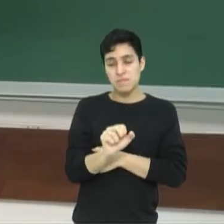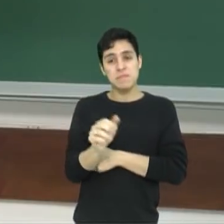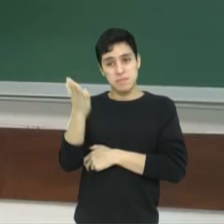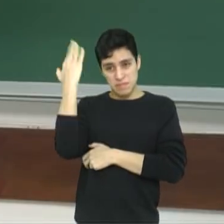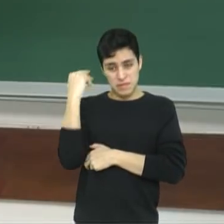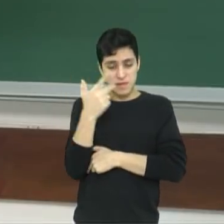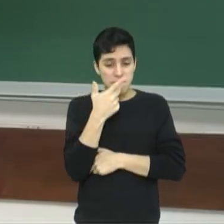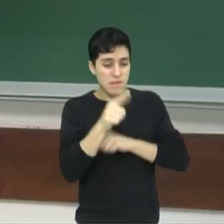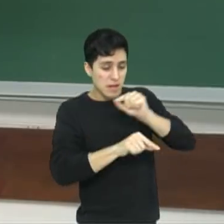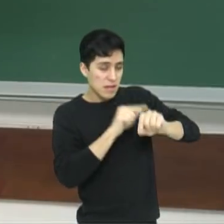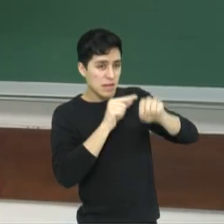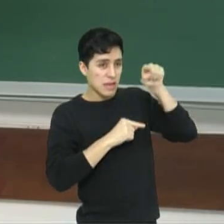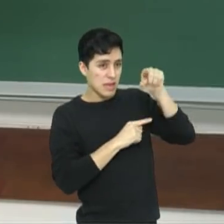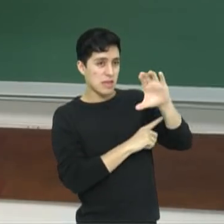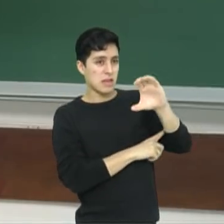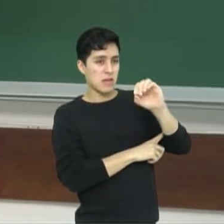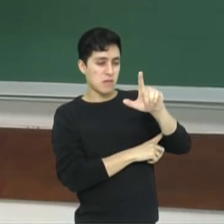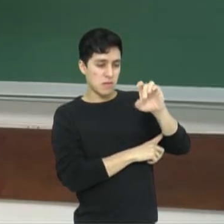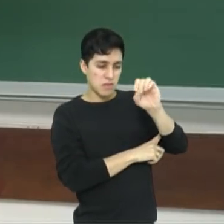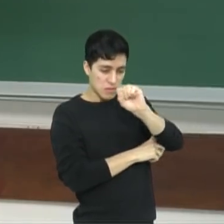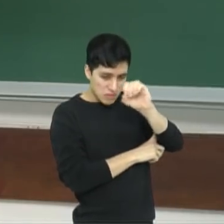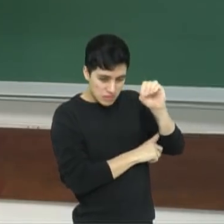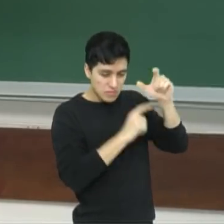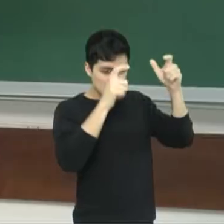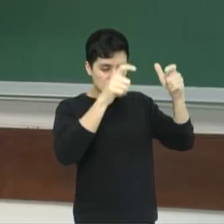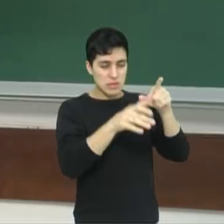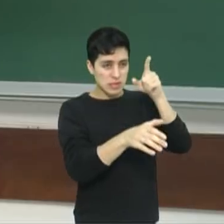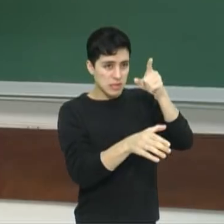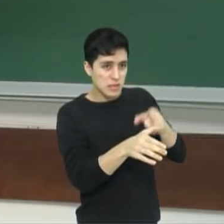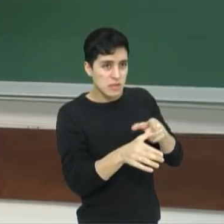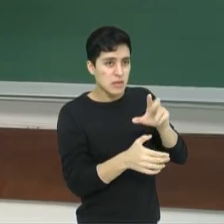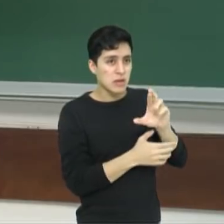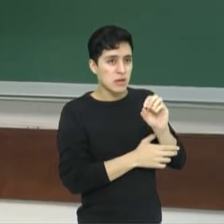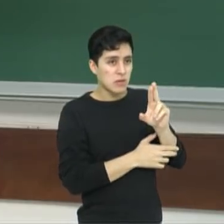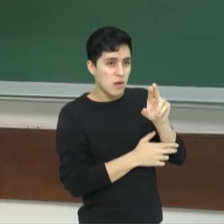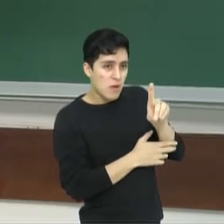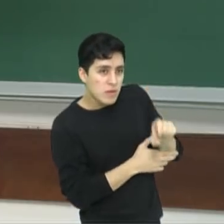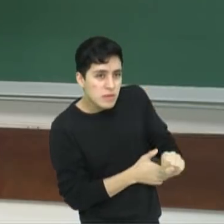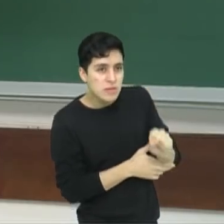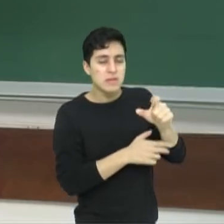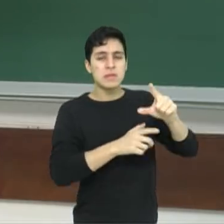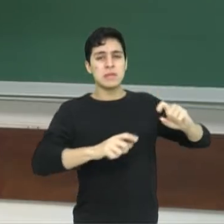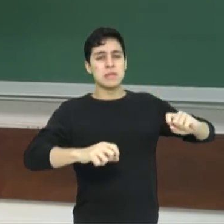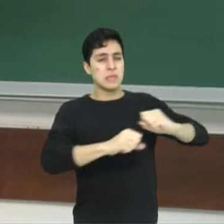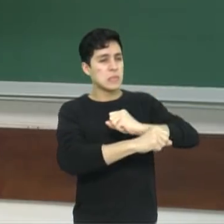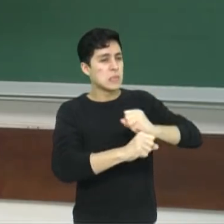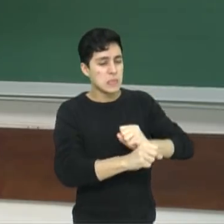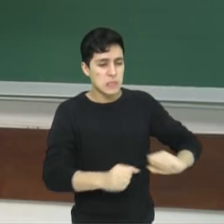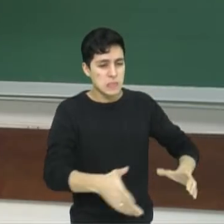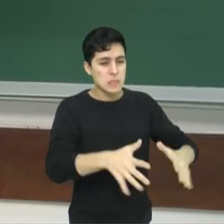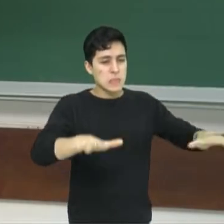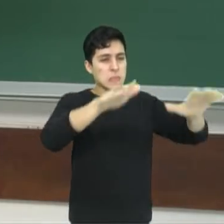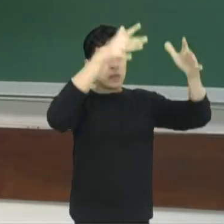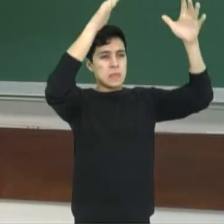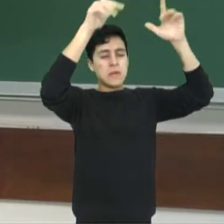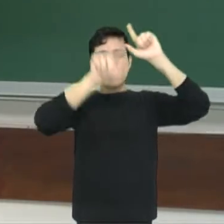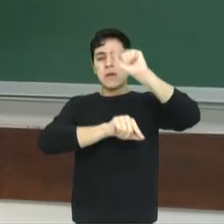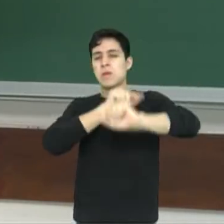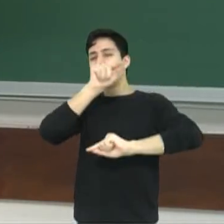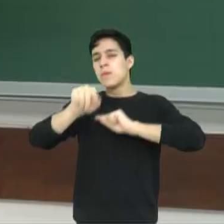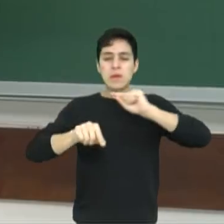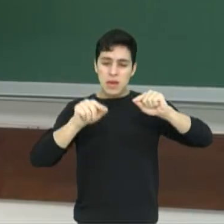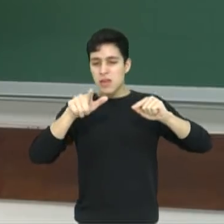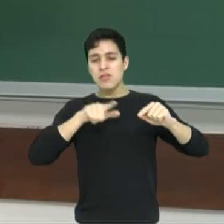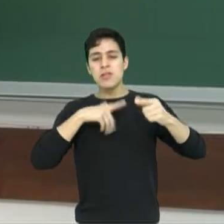Dizem que o Colosso de Rhodes, que ficava na cidade de Rhodes, era uma estátua gigantesca, onde os barcos passavam por